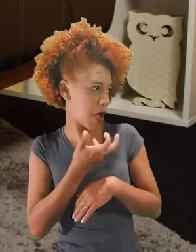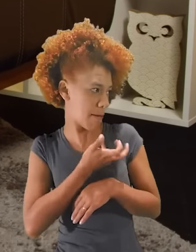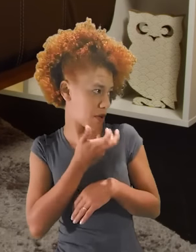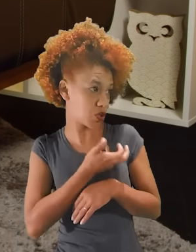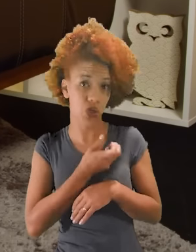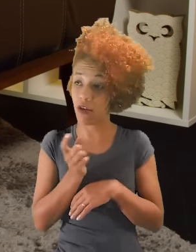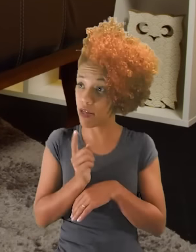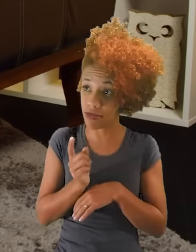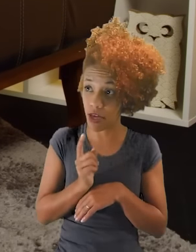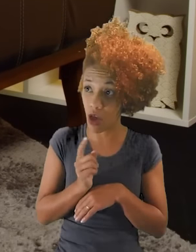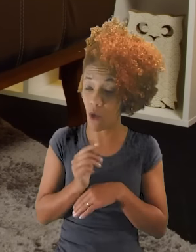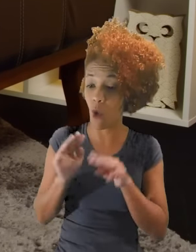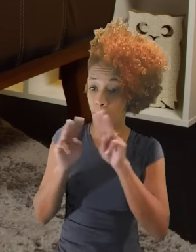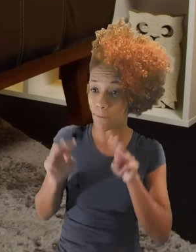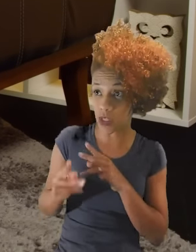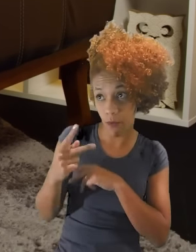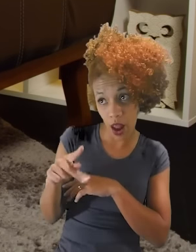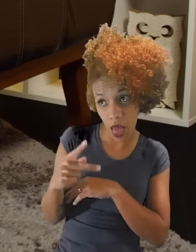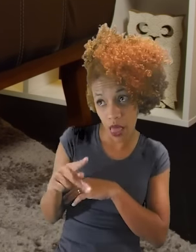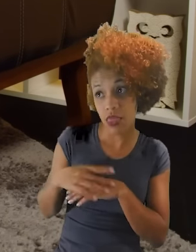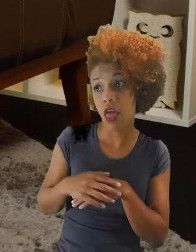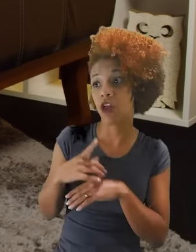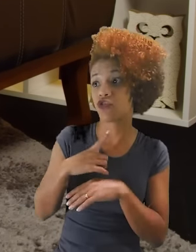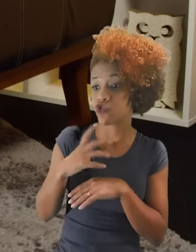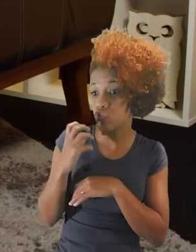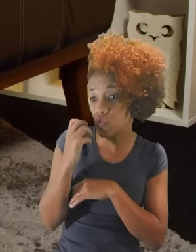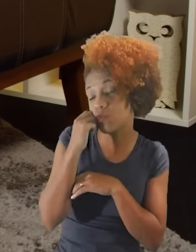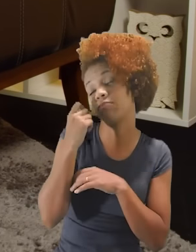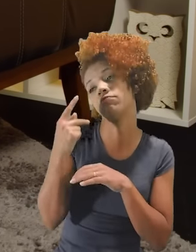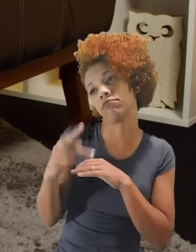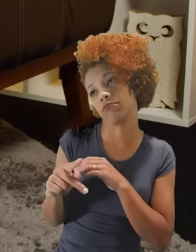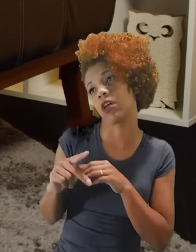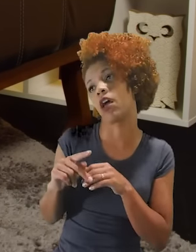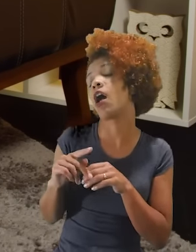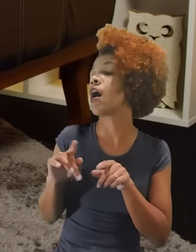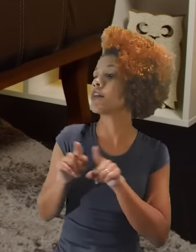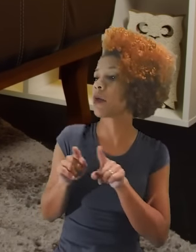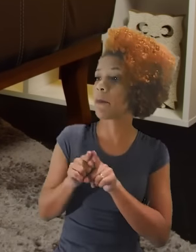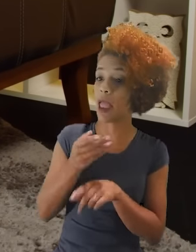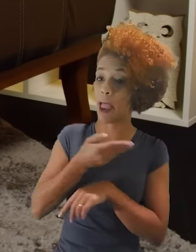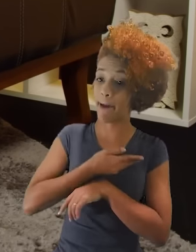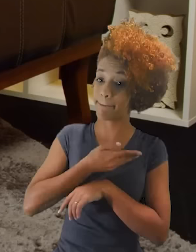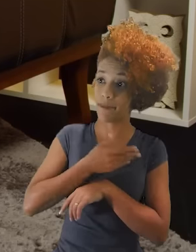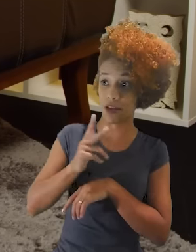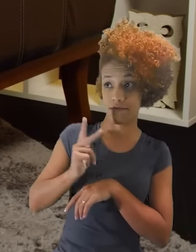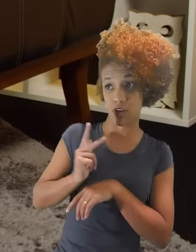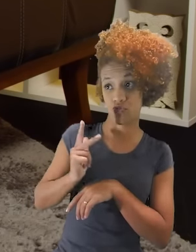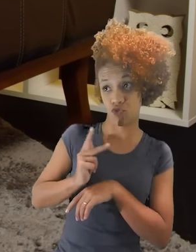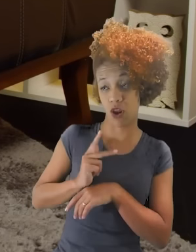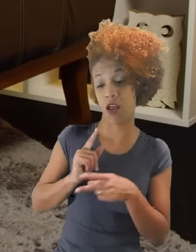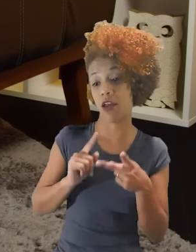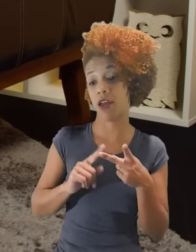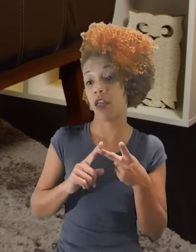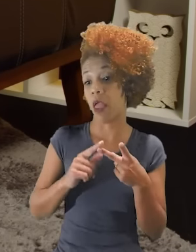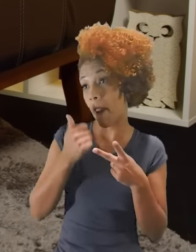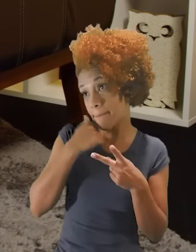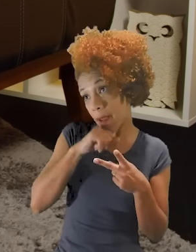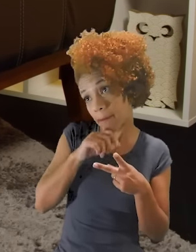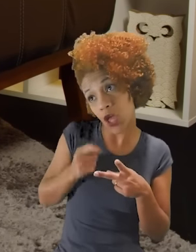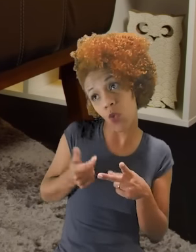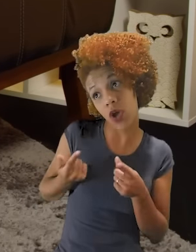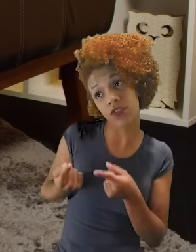Não, ela é apaixonada não, né? O museu é dela, ela tinha os bens dele, na verdade, para fazer o museu, e era amiga pessoal dele. Ah, tá. E então a mãe quase foi sócia